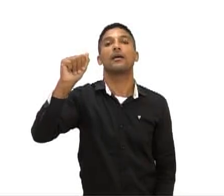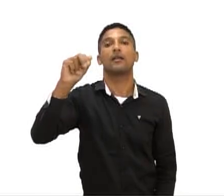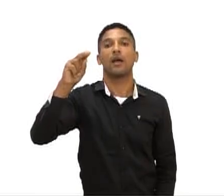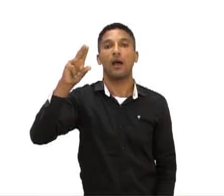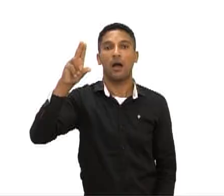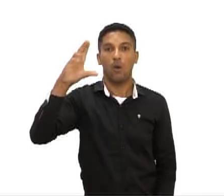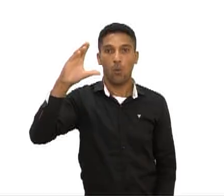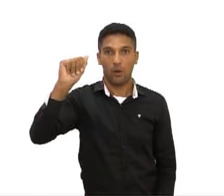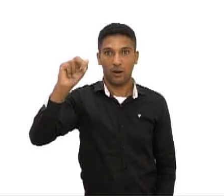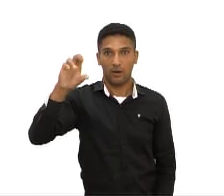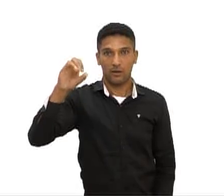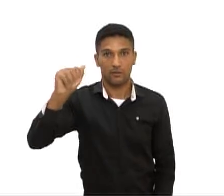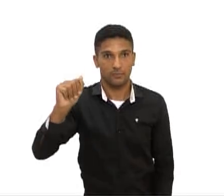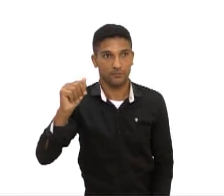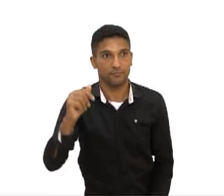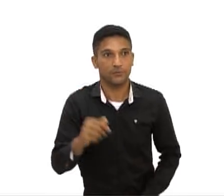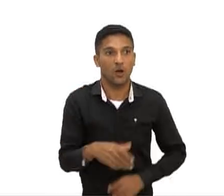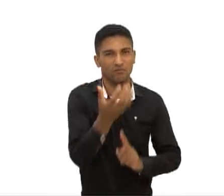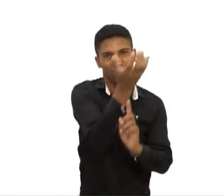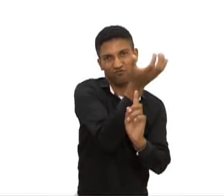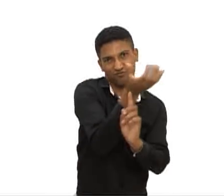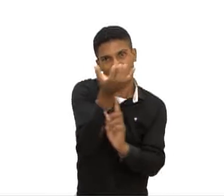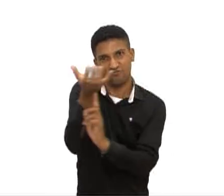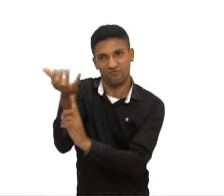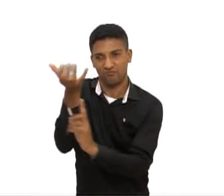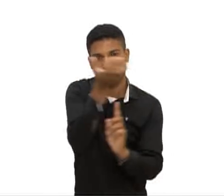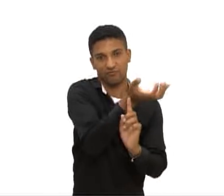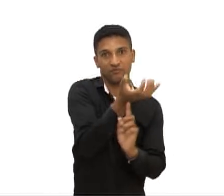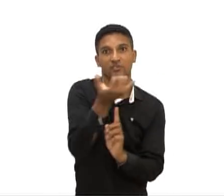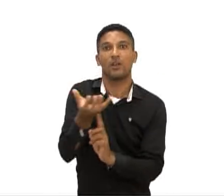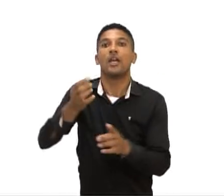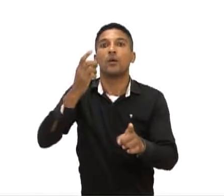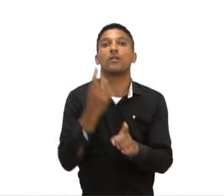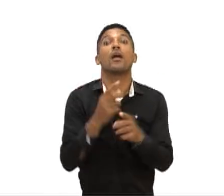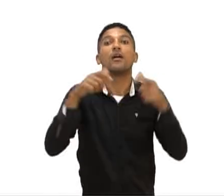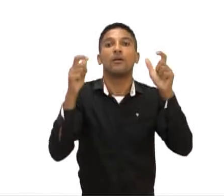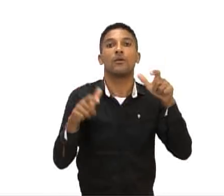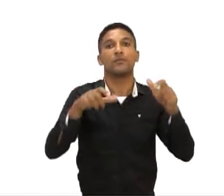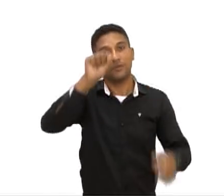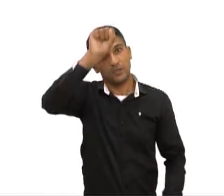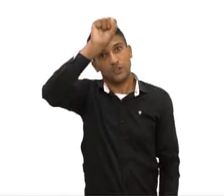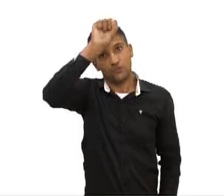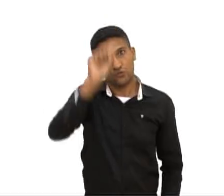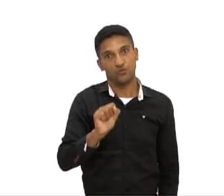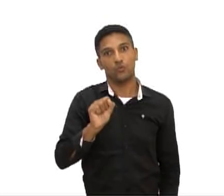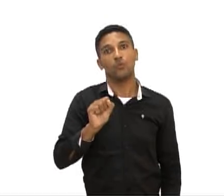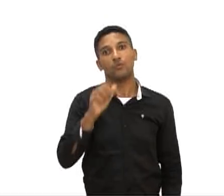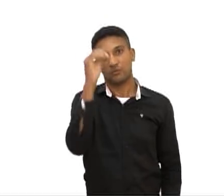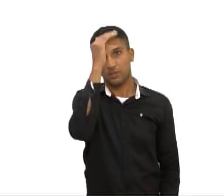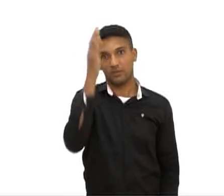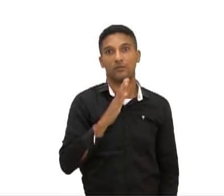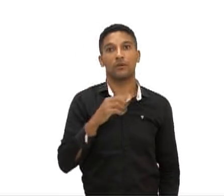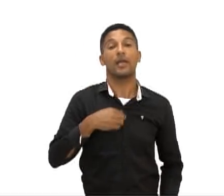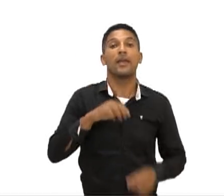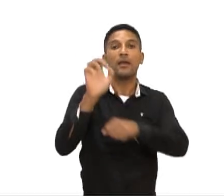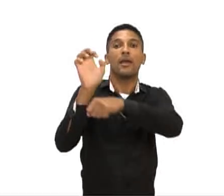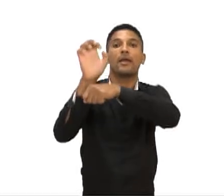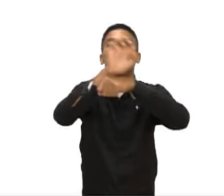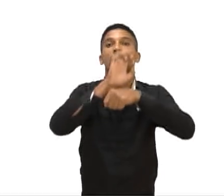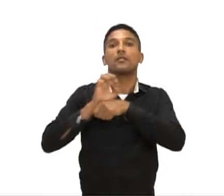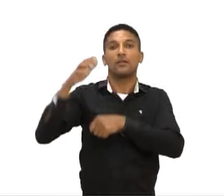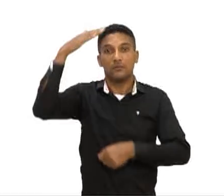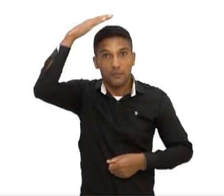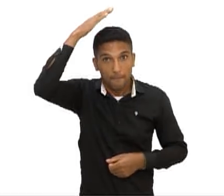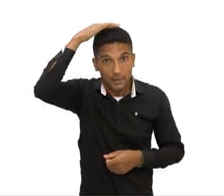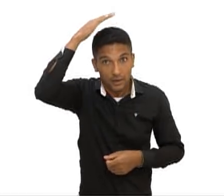uma floresta subtropical e pode ser encontrada na região sul do Brasil, nos estados de Paraná, Santa Catarina